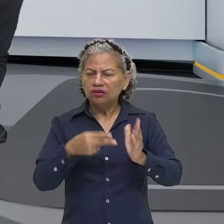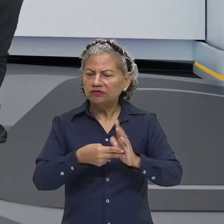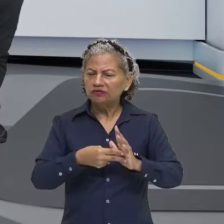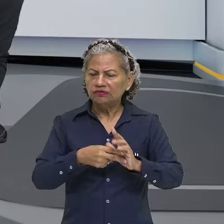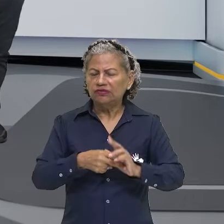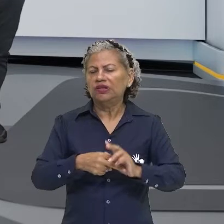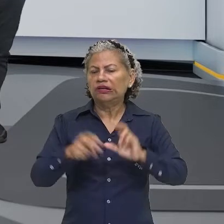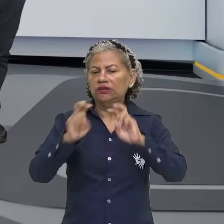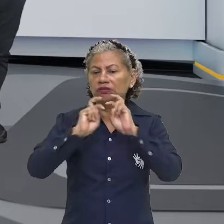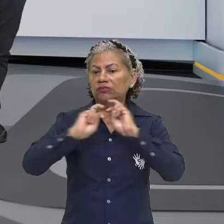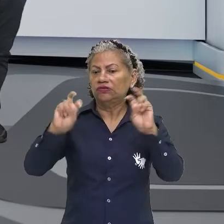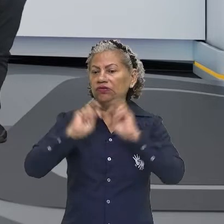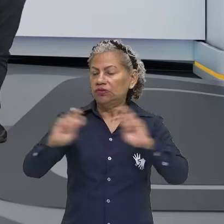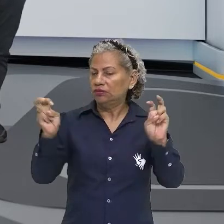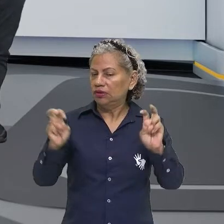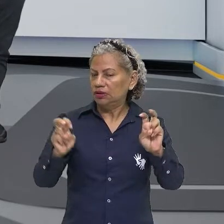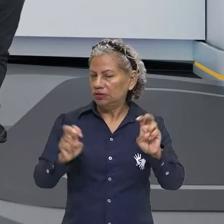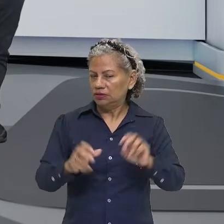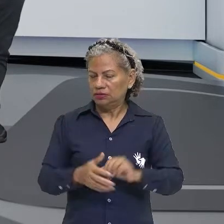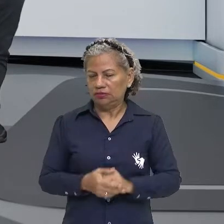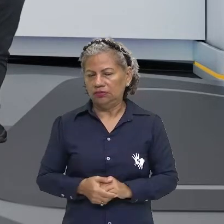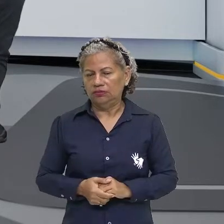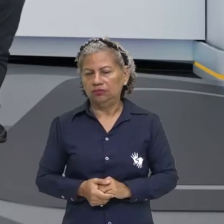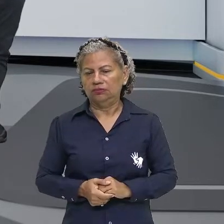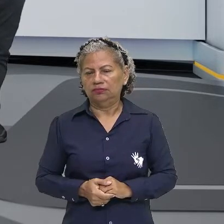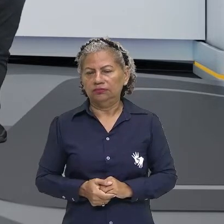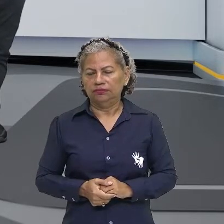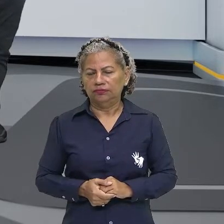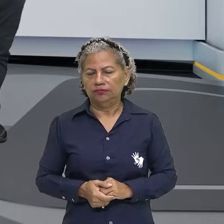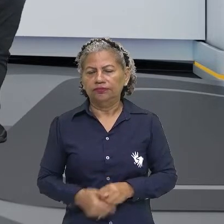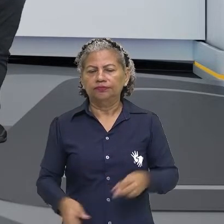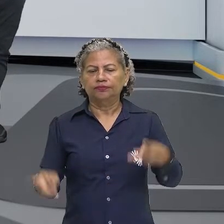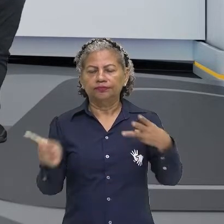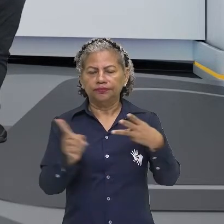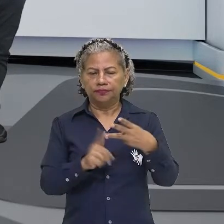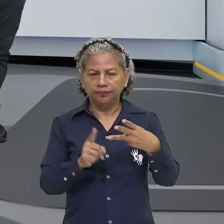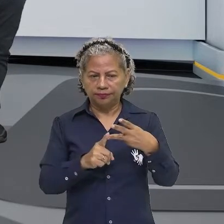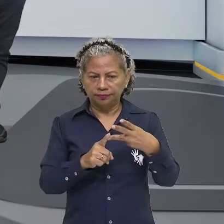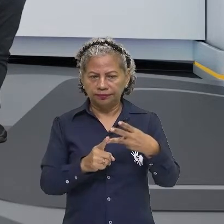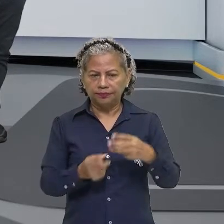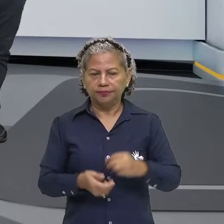ambiente também corporativo, tá? Virtual corporativo. Dica 3.